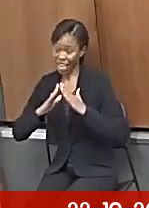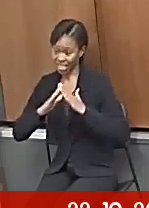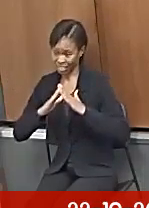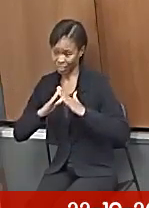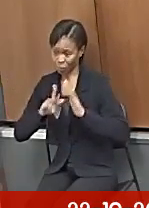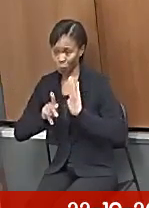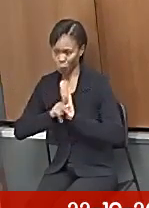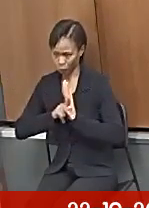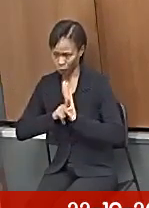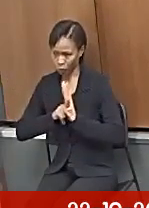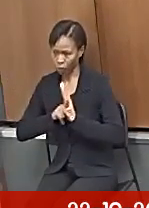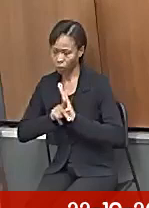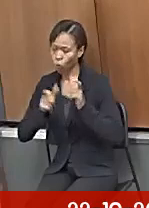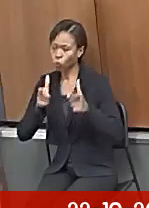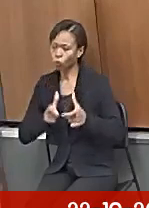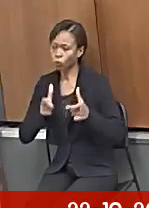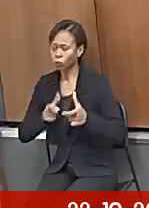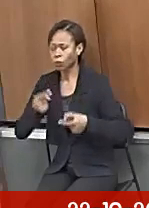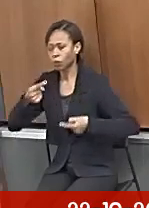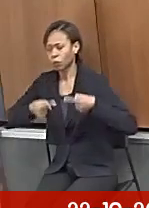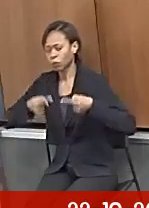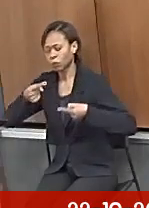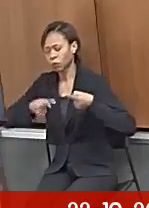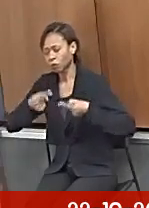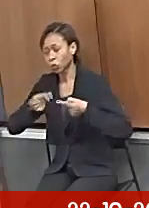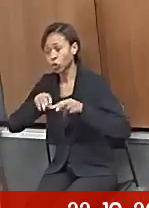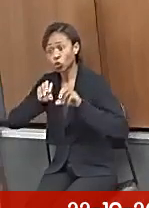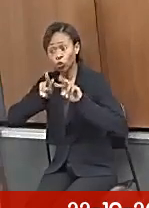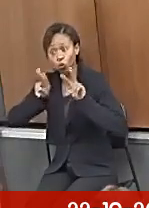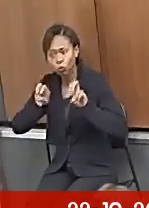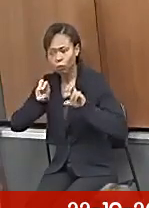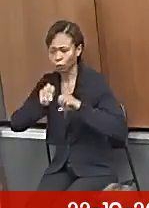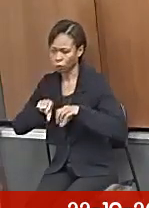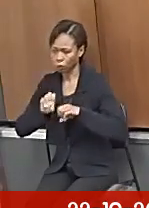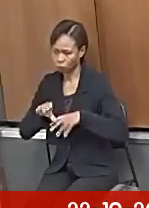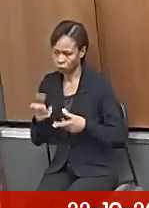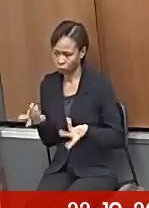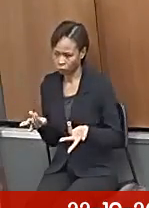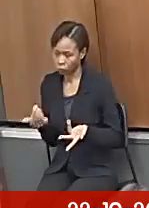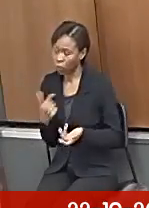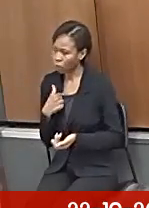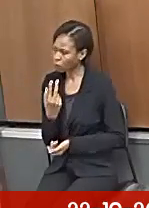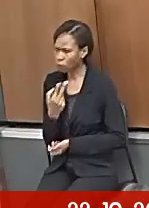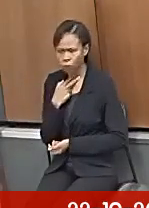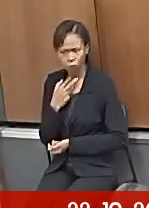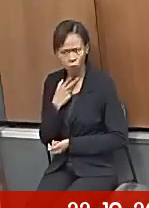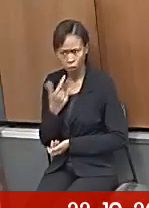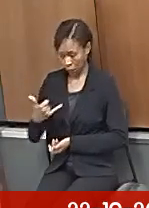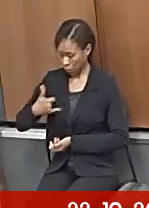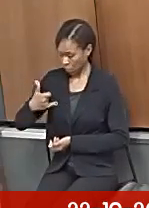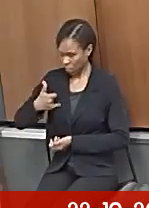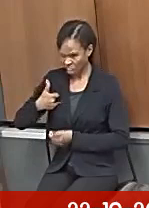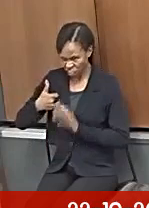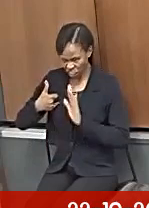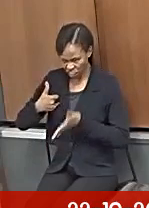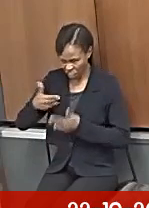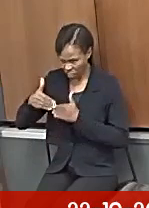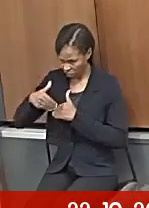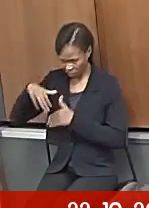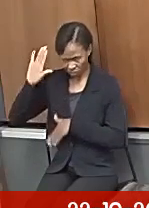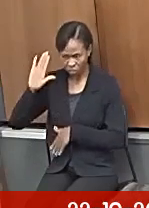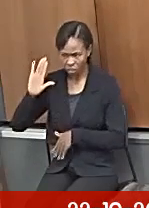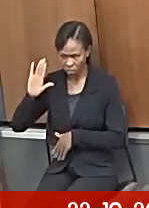um lugar para discutir a educação. Porque eu não posso, na idade que eu estou, quase no fim de